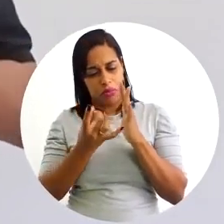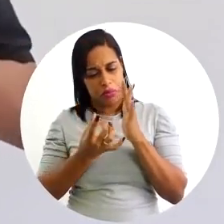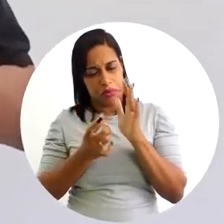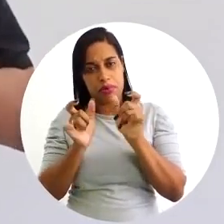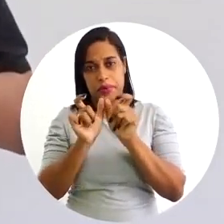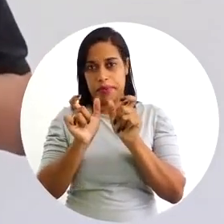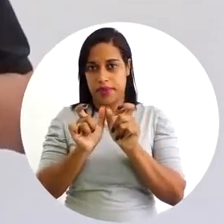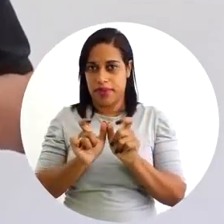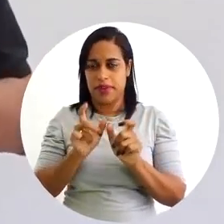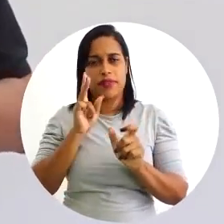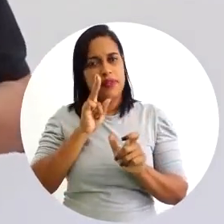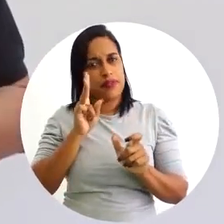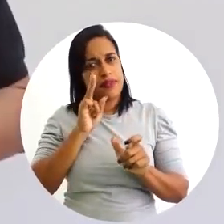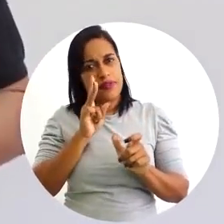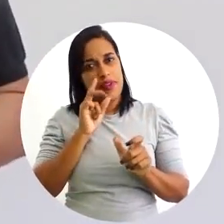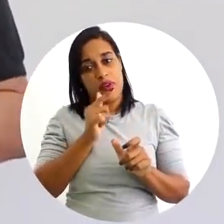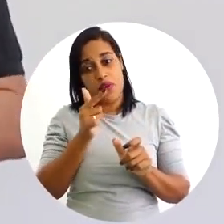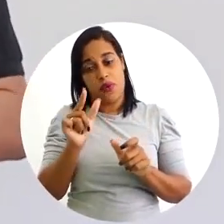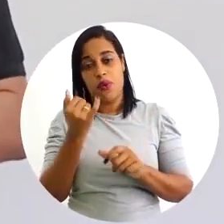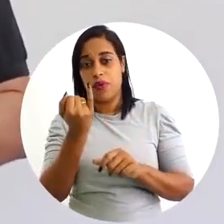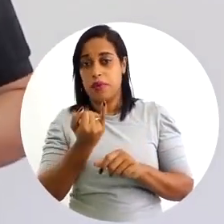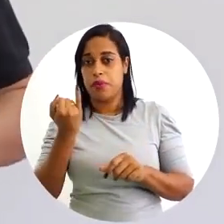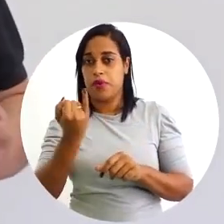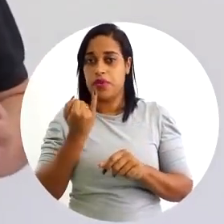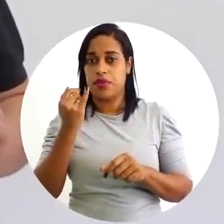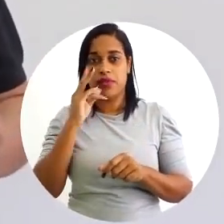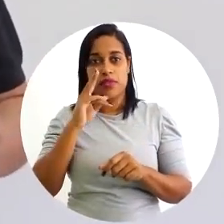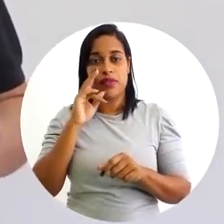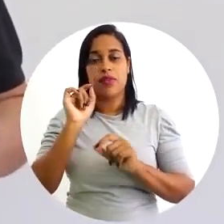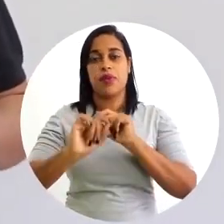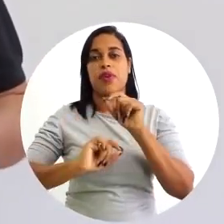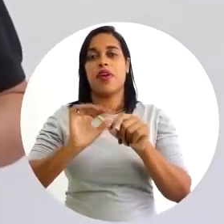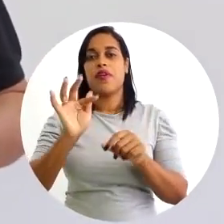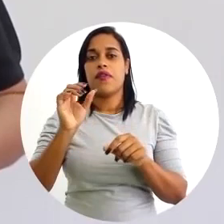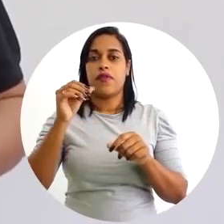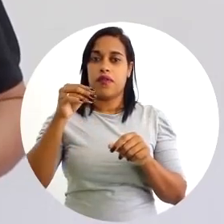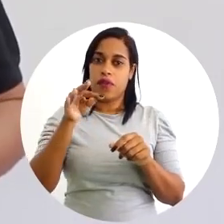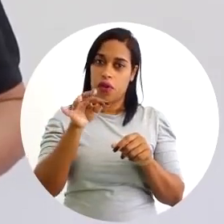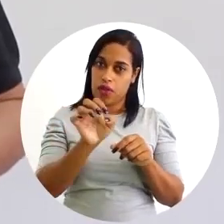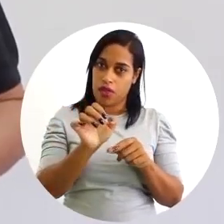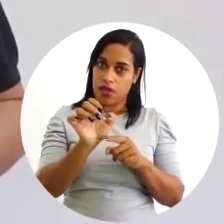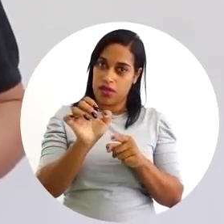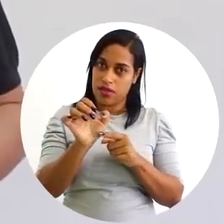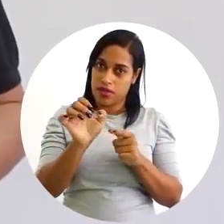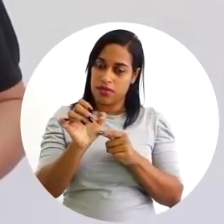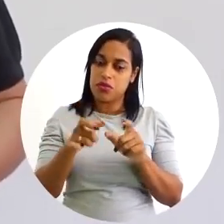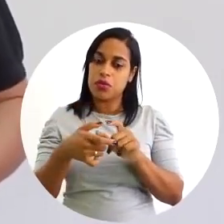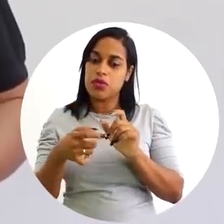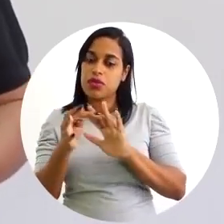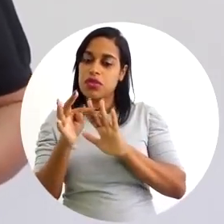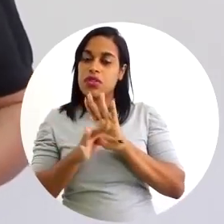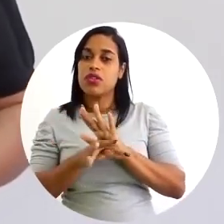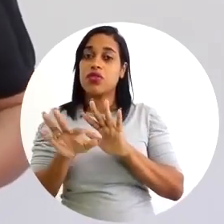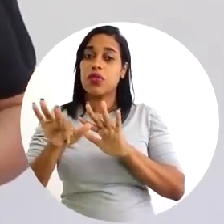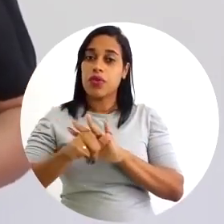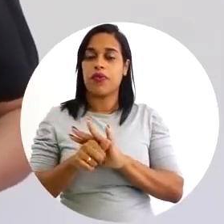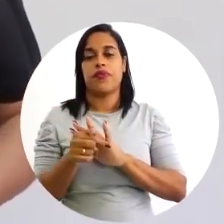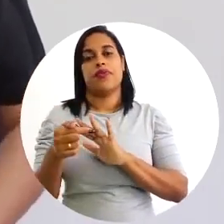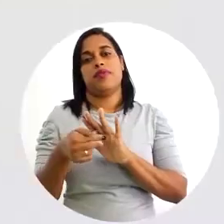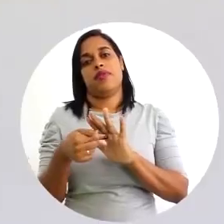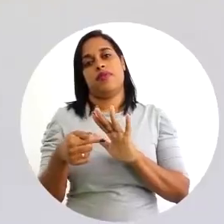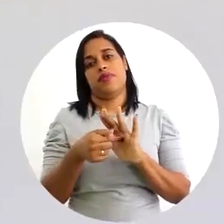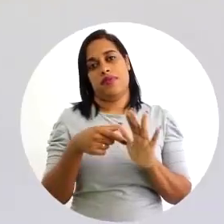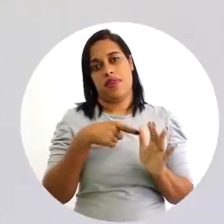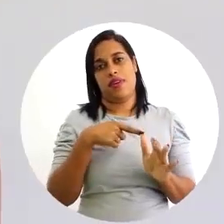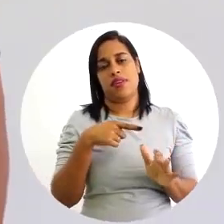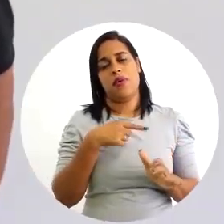olhada nesses pontos. E outro ponto importante é você ver a fonte, da onde foi tirado esse texto. Geralmente no final do texto tem a